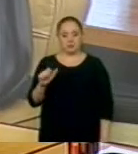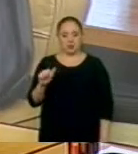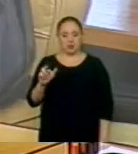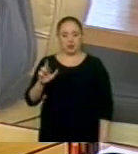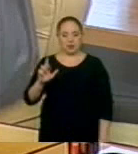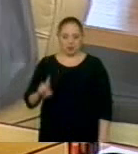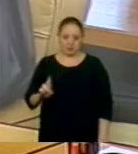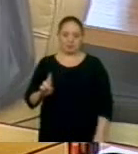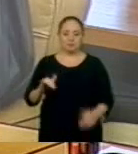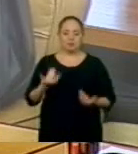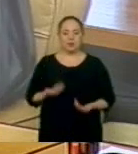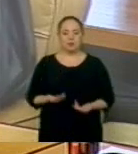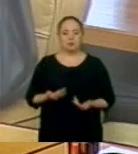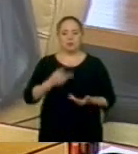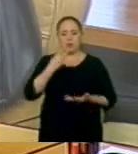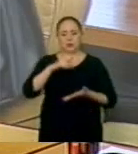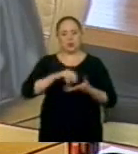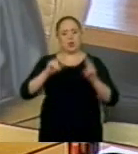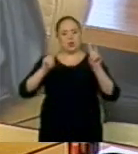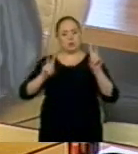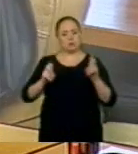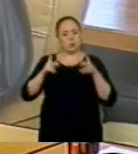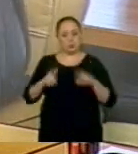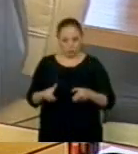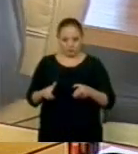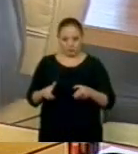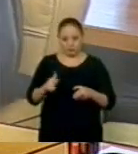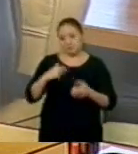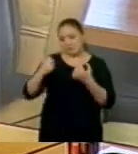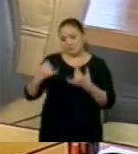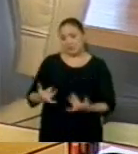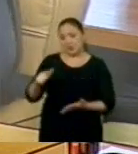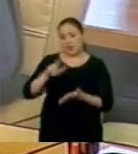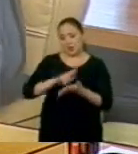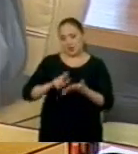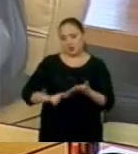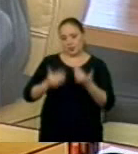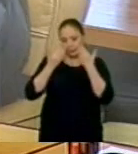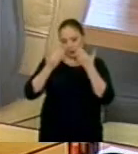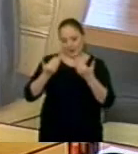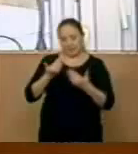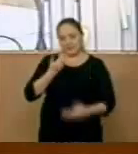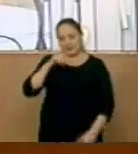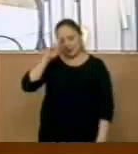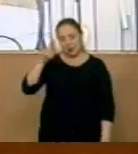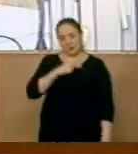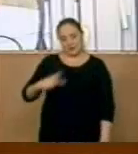reproduzo ipsis litis o que ali dito está, e dito isso é o relatório que tenho a apresentar, senhora presidente. Agradeço a